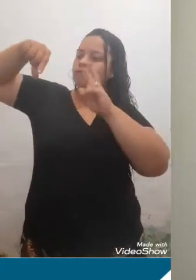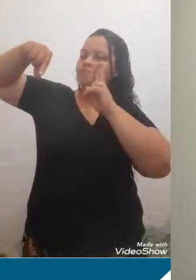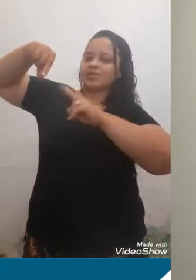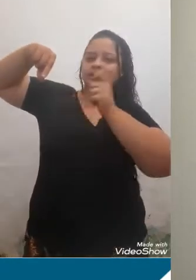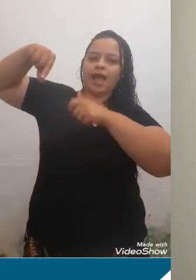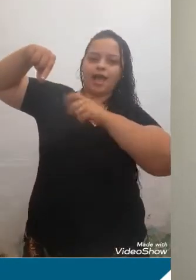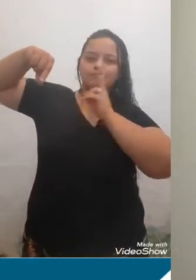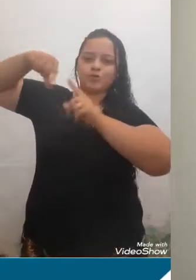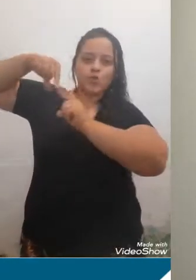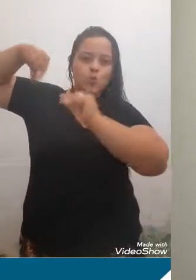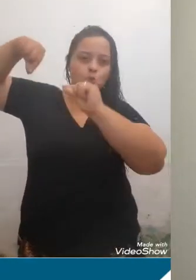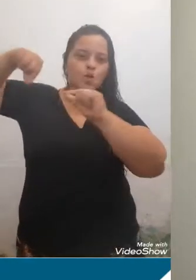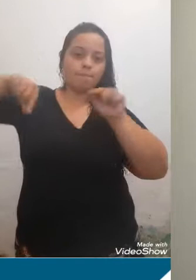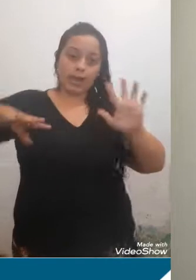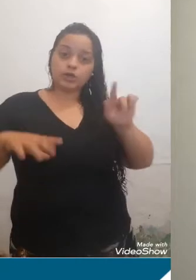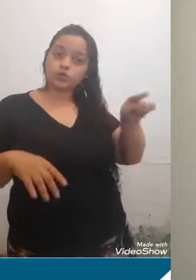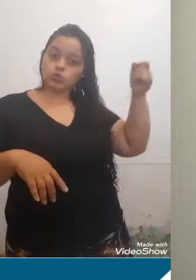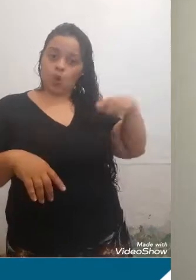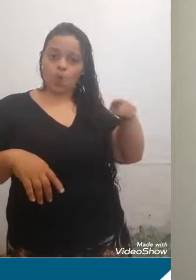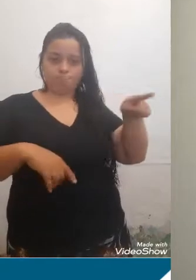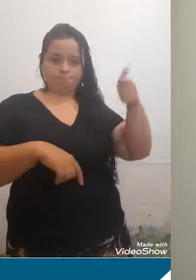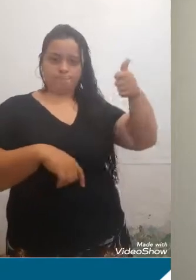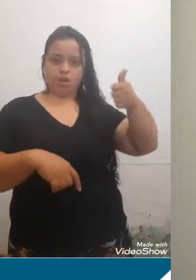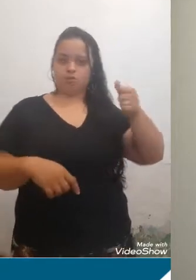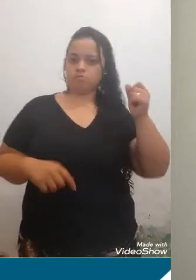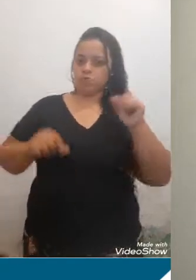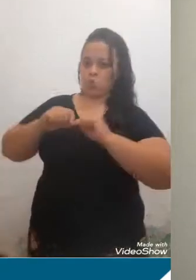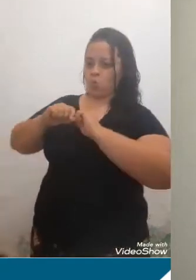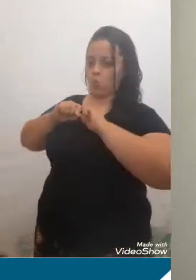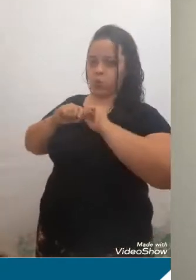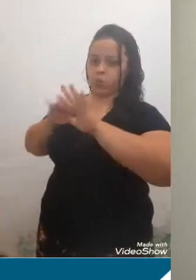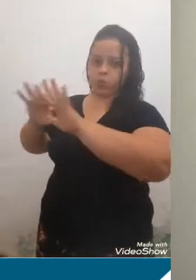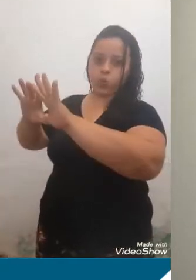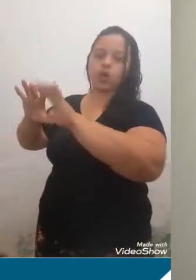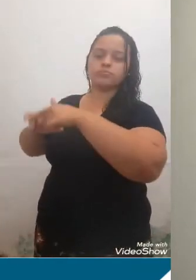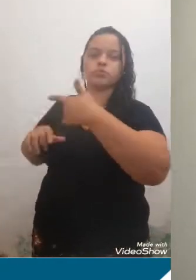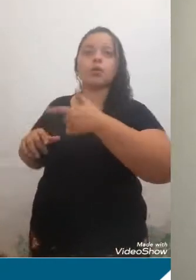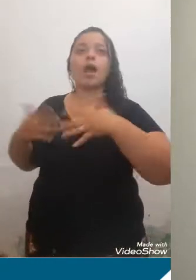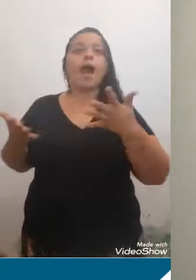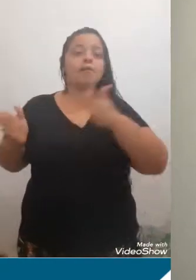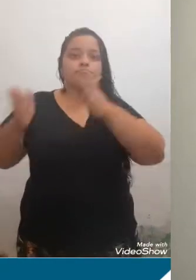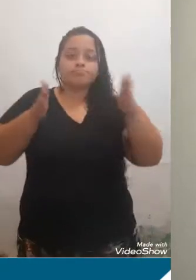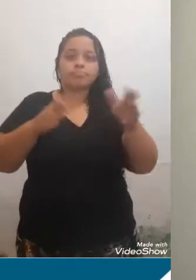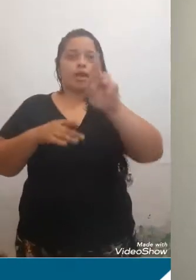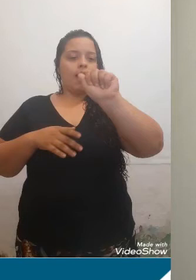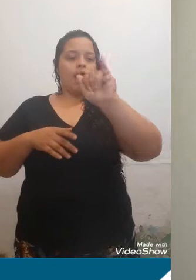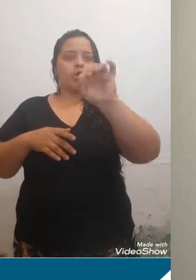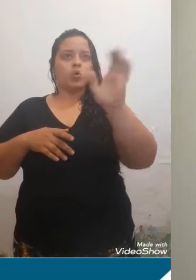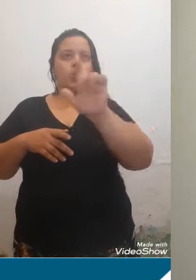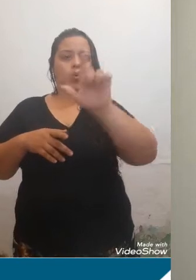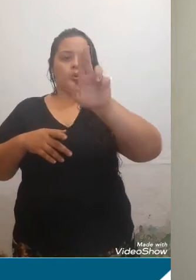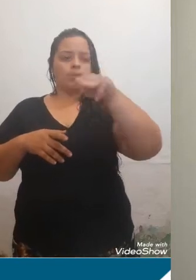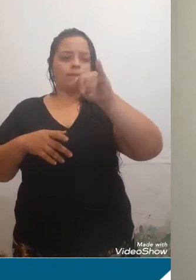Lua porque a Lua reflete a luz do Sol. Okay? No próximo slide, a gente está falando sobre raio luminoso.